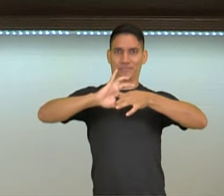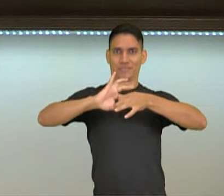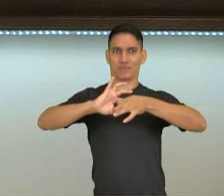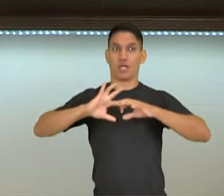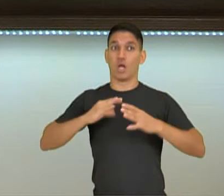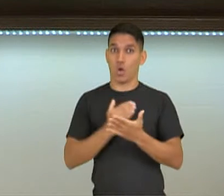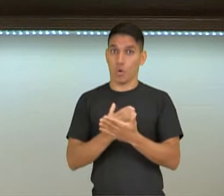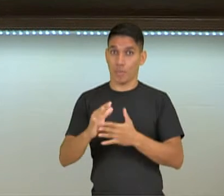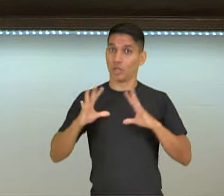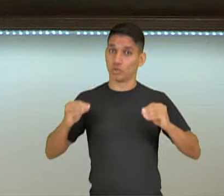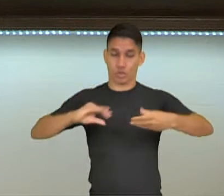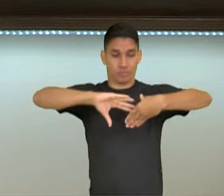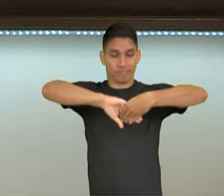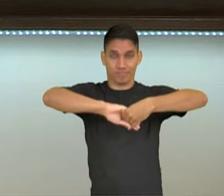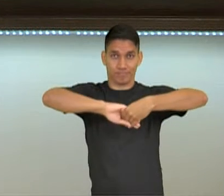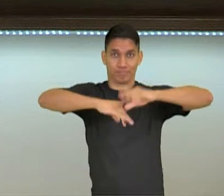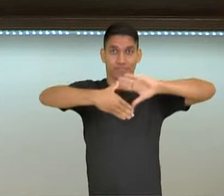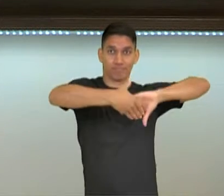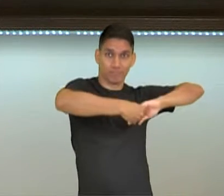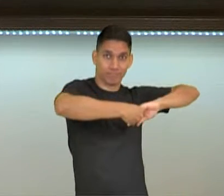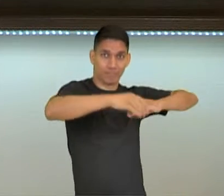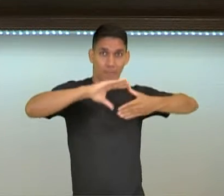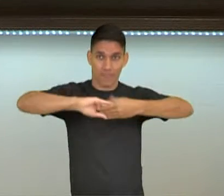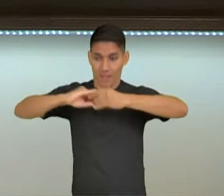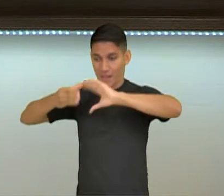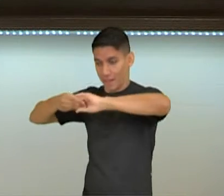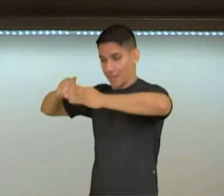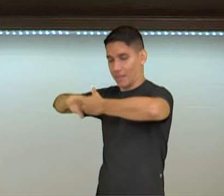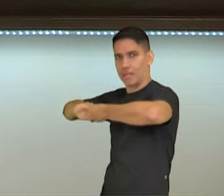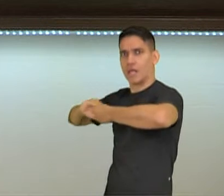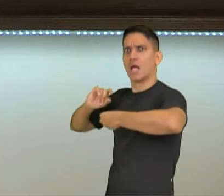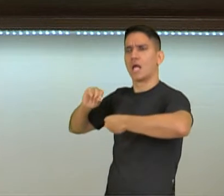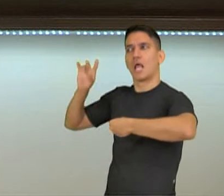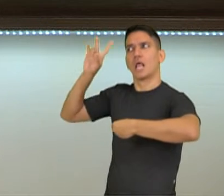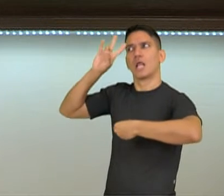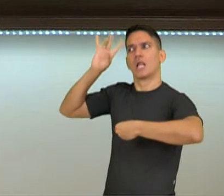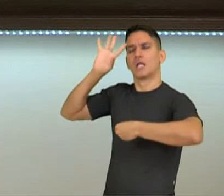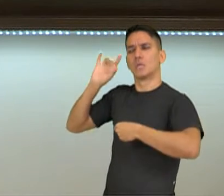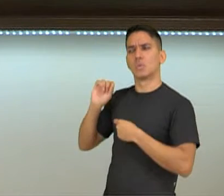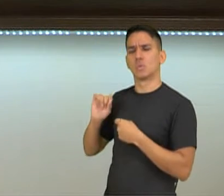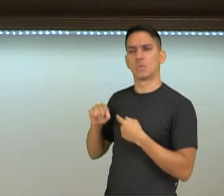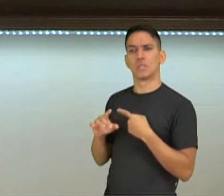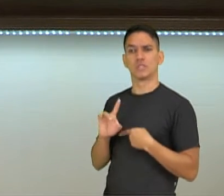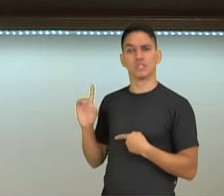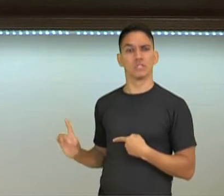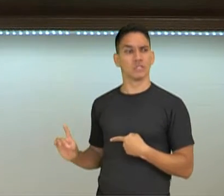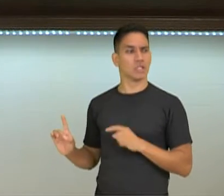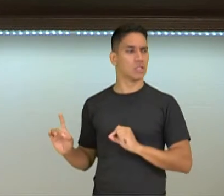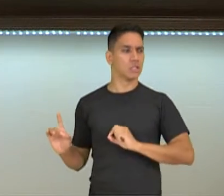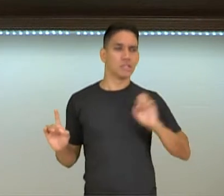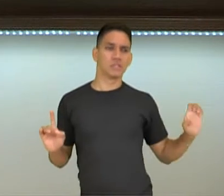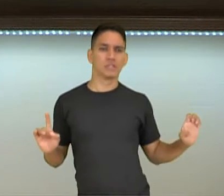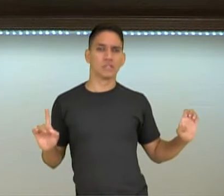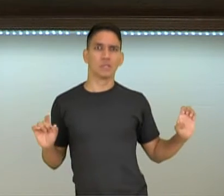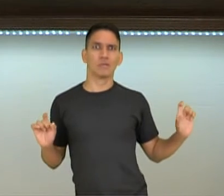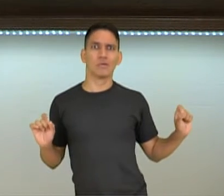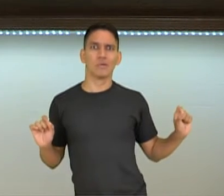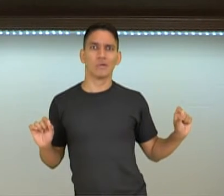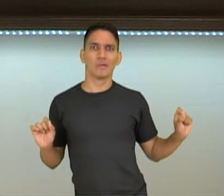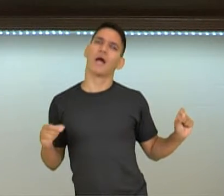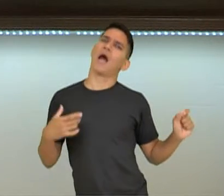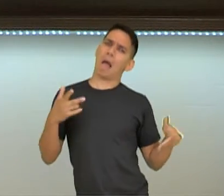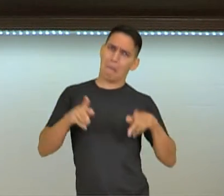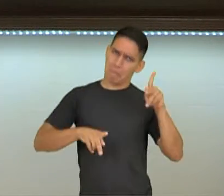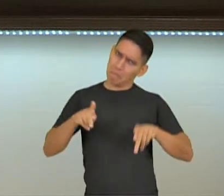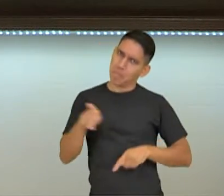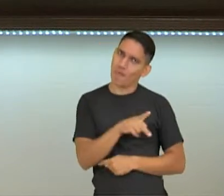de mãos dadas, todas de mãos dadas, e você tinha que decorar quem estava do seu lado direito e quem estava do seu lado esquerdo. E aí o professor com certeza deve ter feito